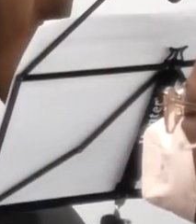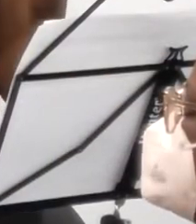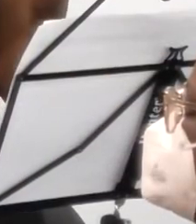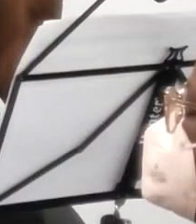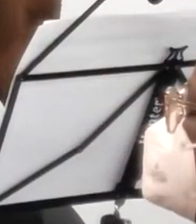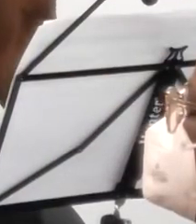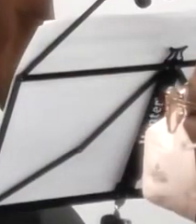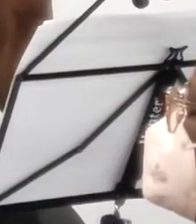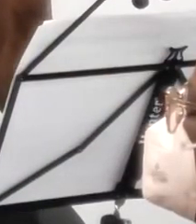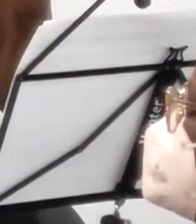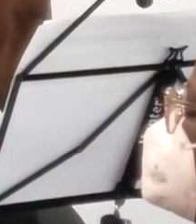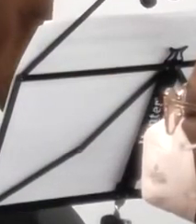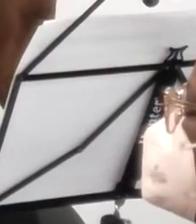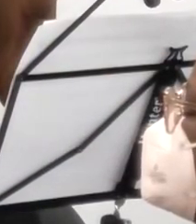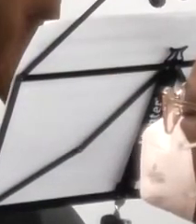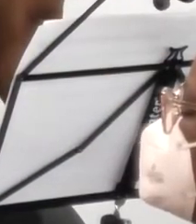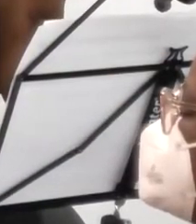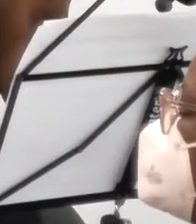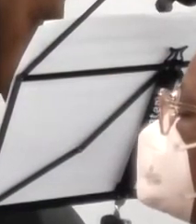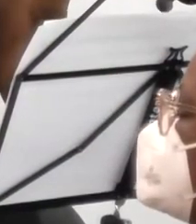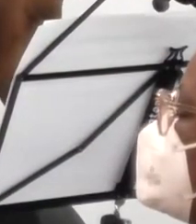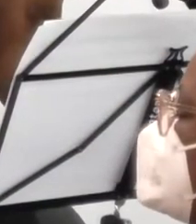E aí